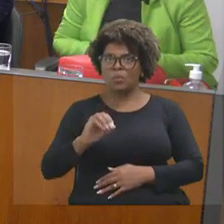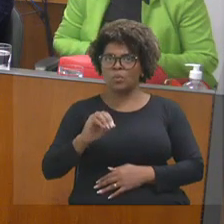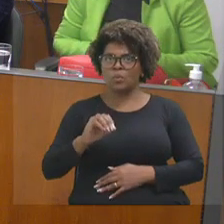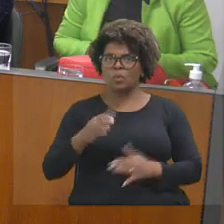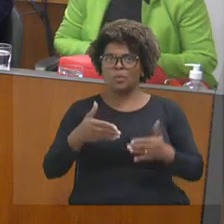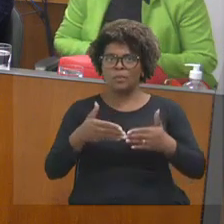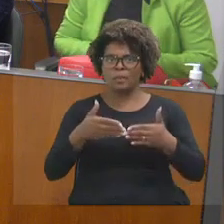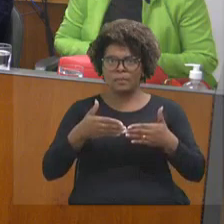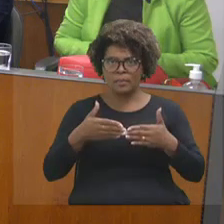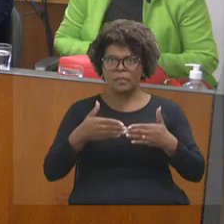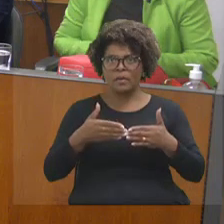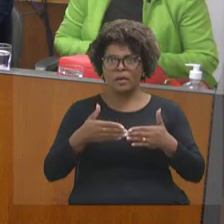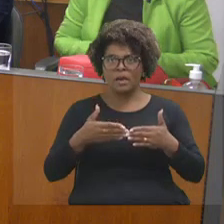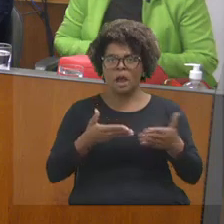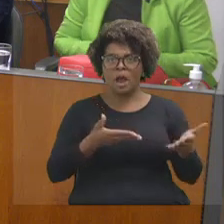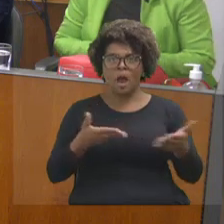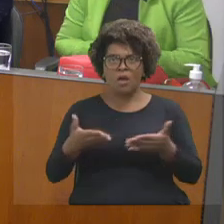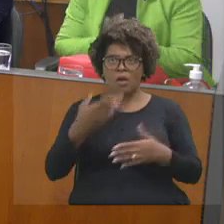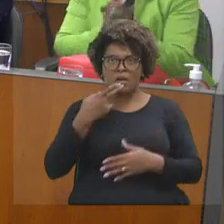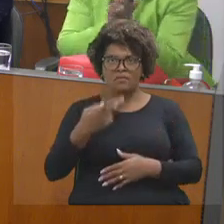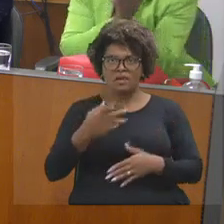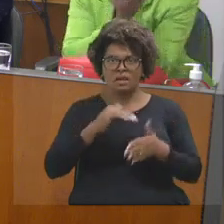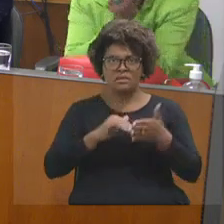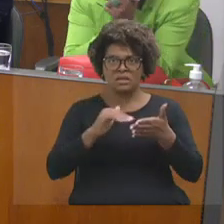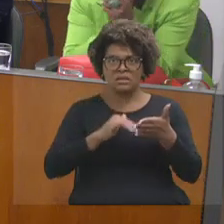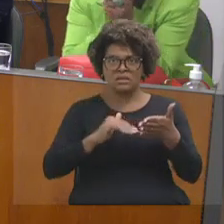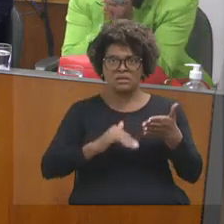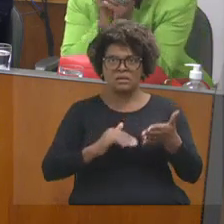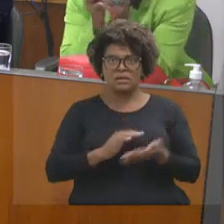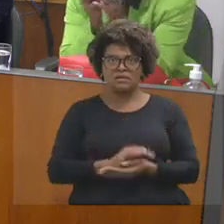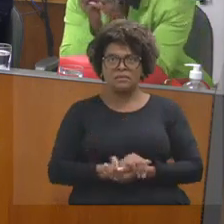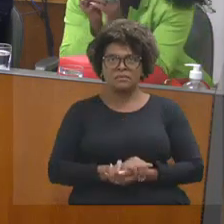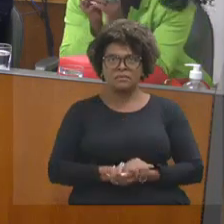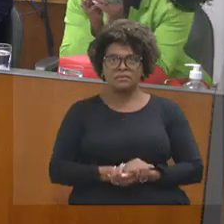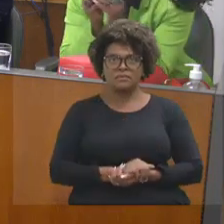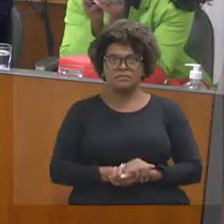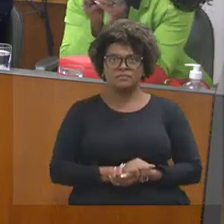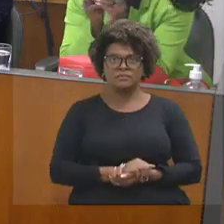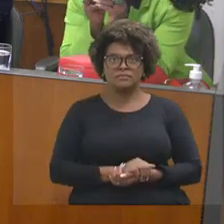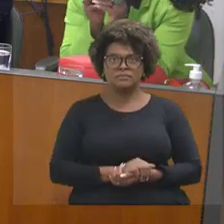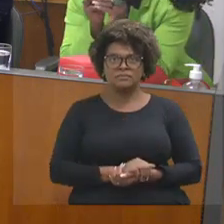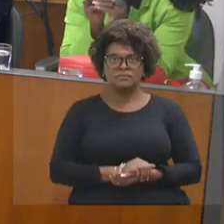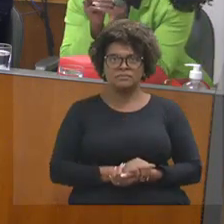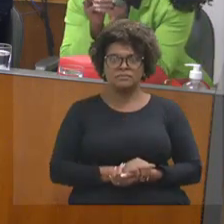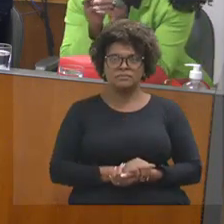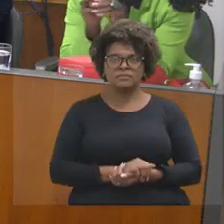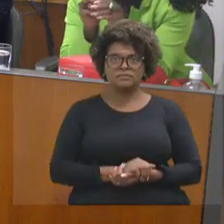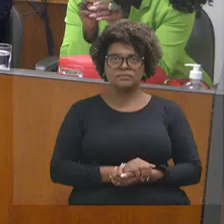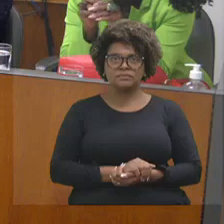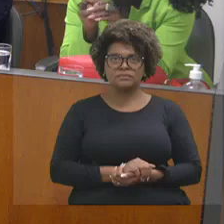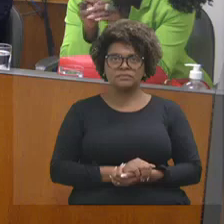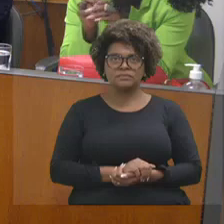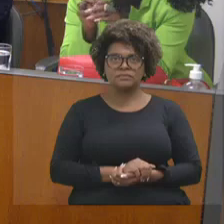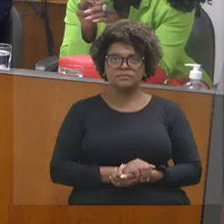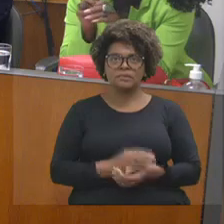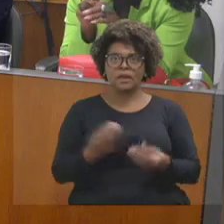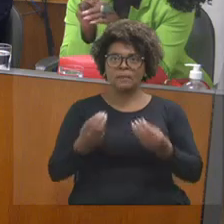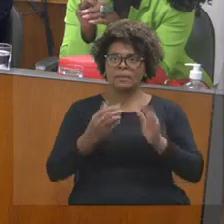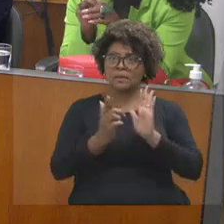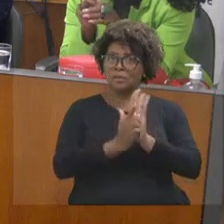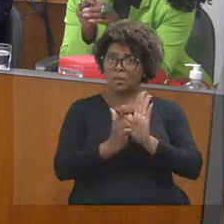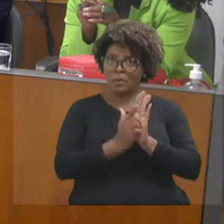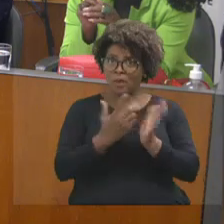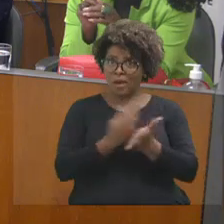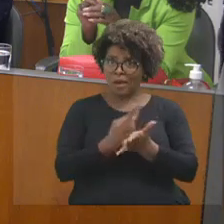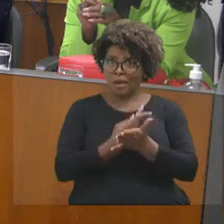secretário Lucas Lucas tá na frente me deram errado aqui